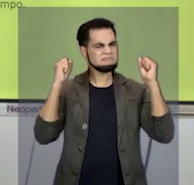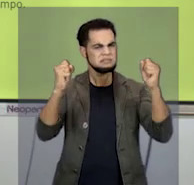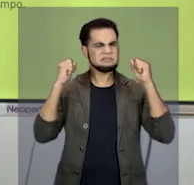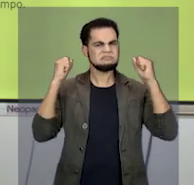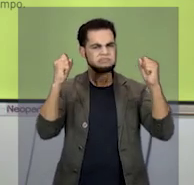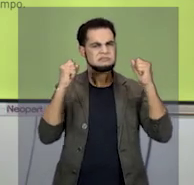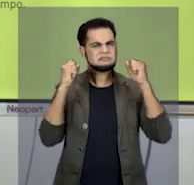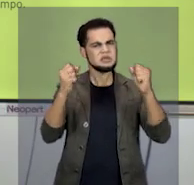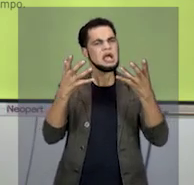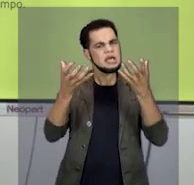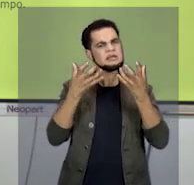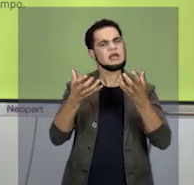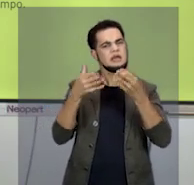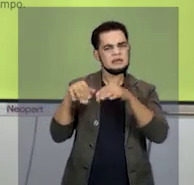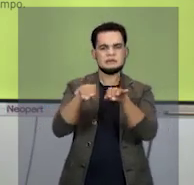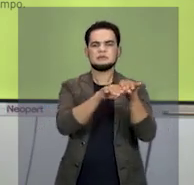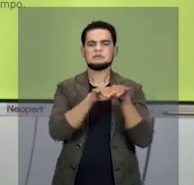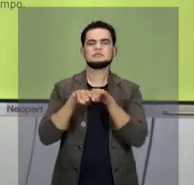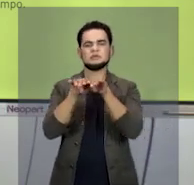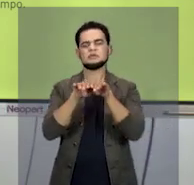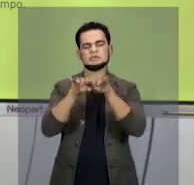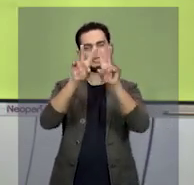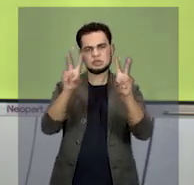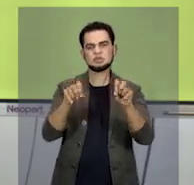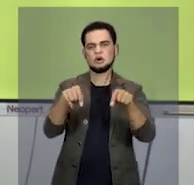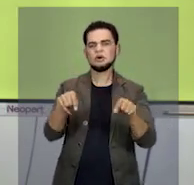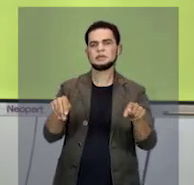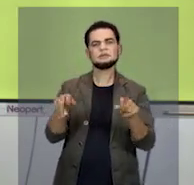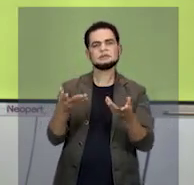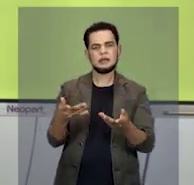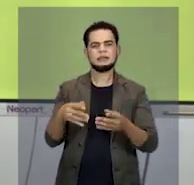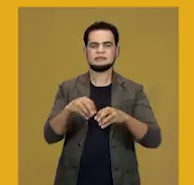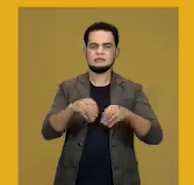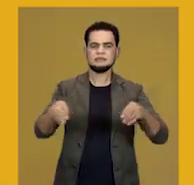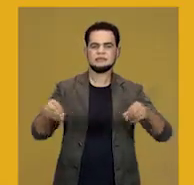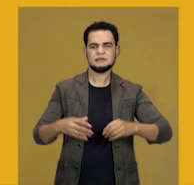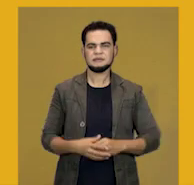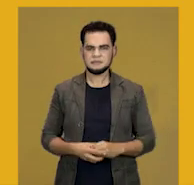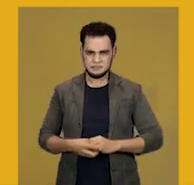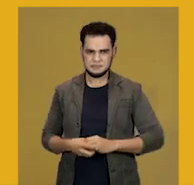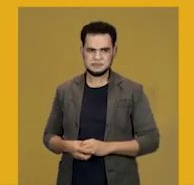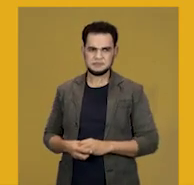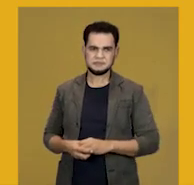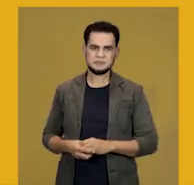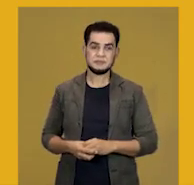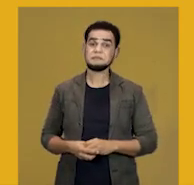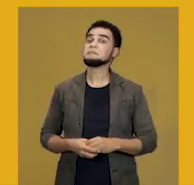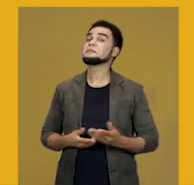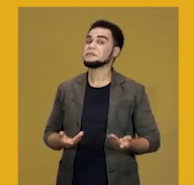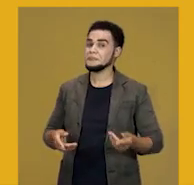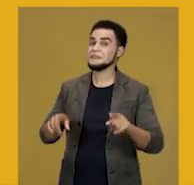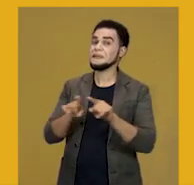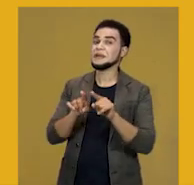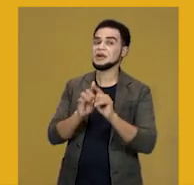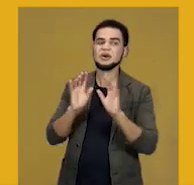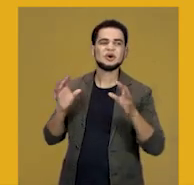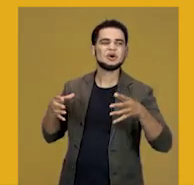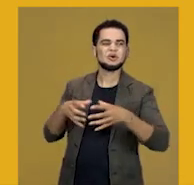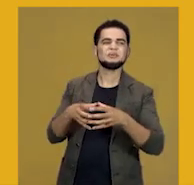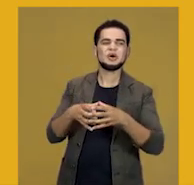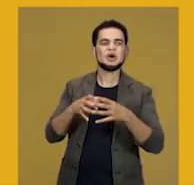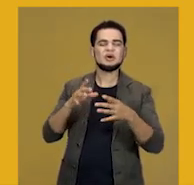essa democratização, né, em relação aí à terra, tá? E as ligas camponesas foram